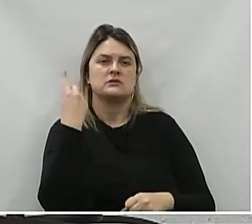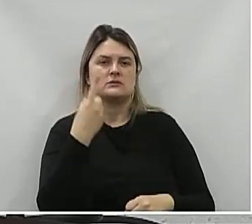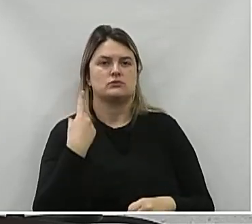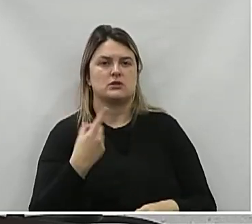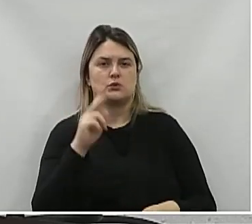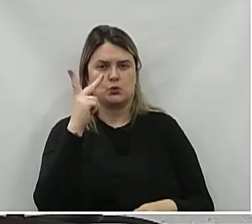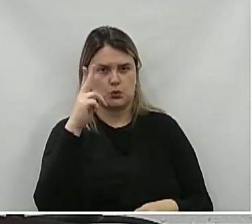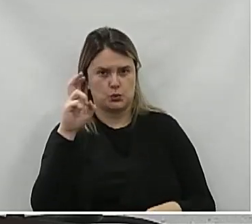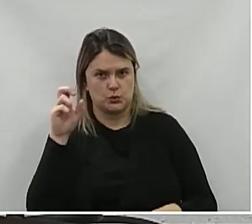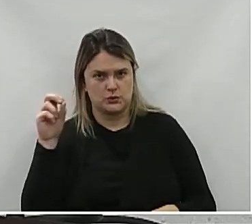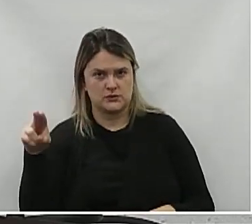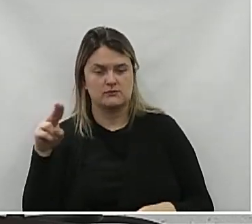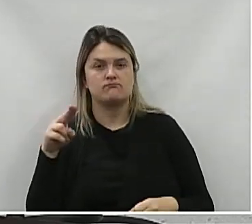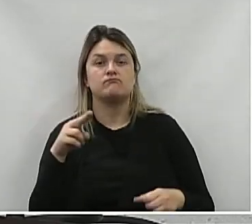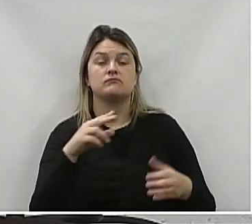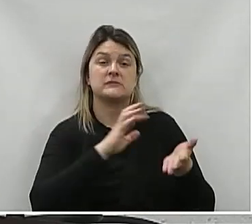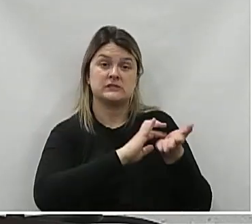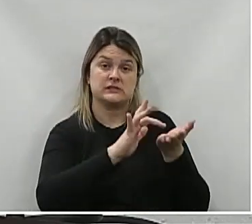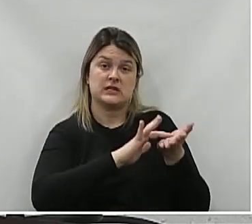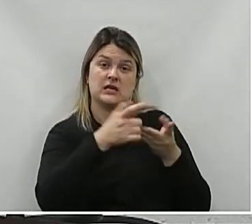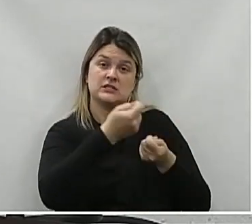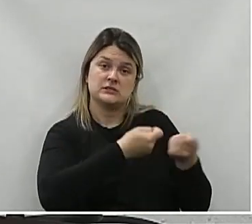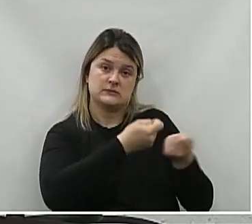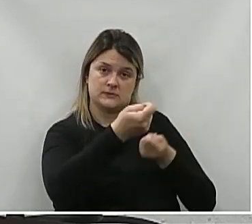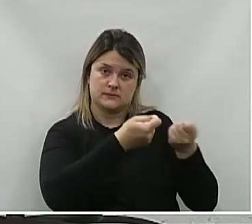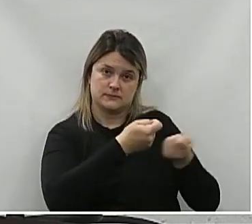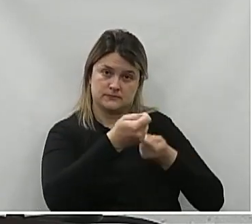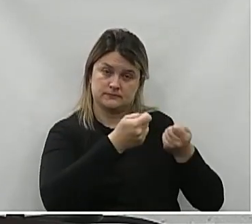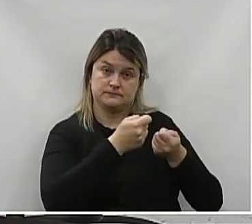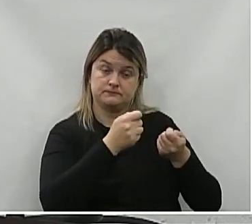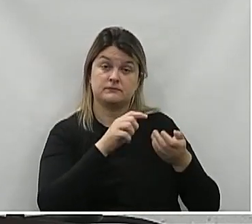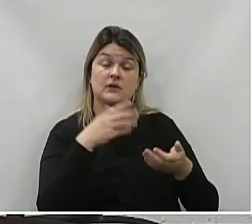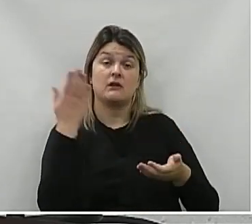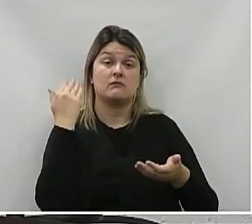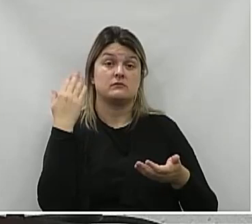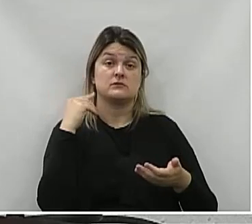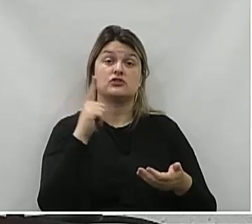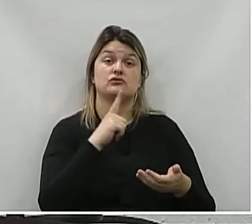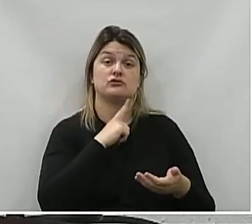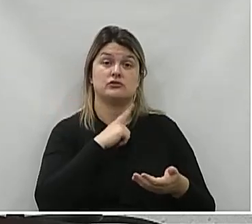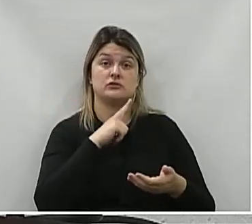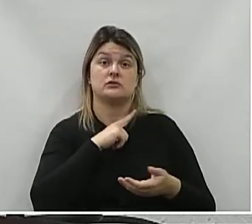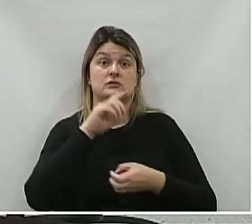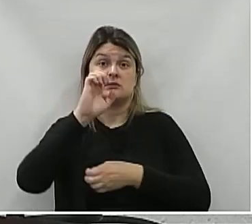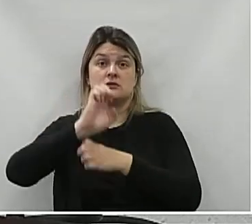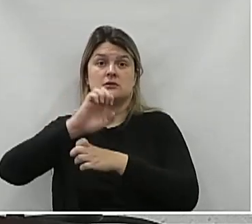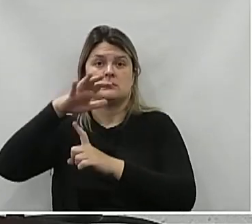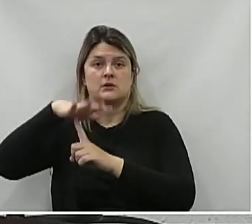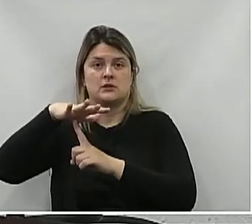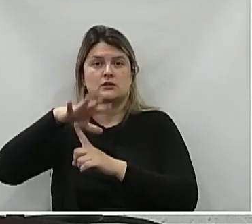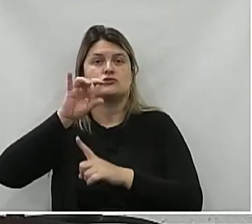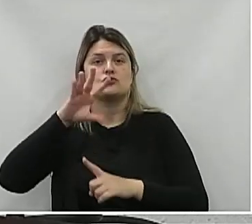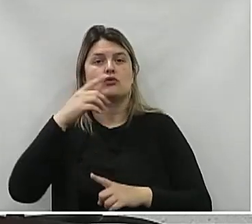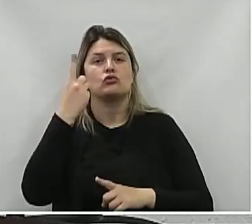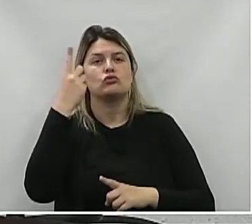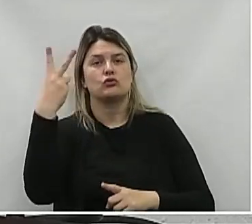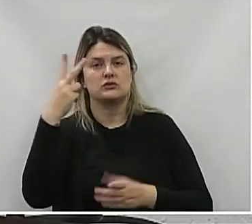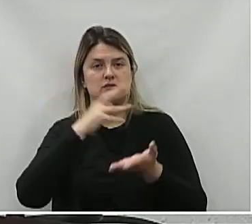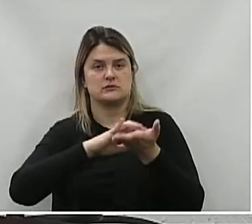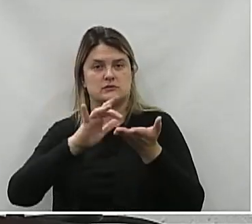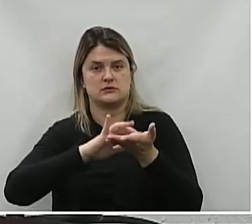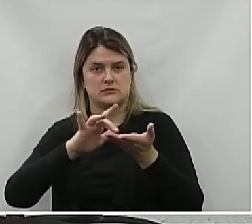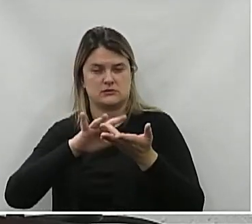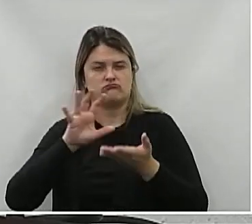Hussein Bacri, um escritório administrativo. Até então, nós tínhamos no Paraná apenas 12